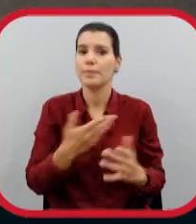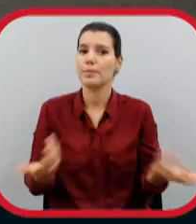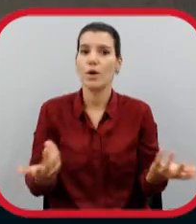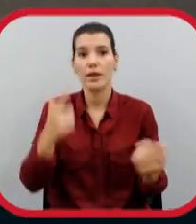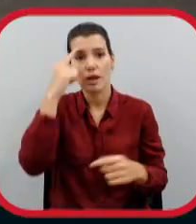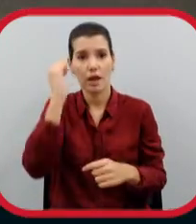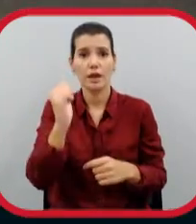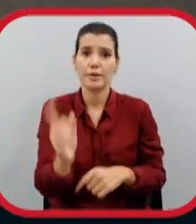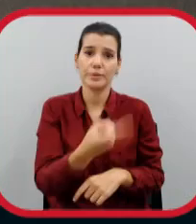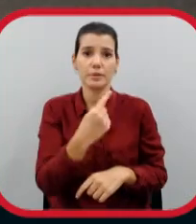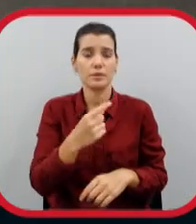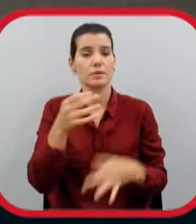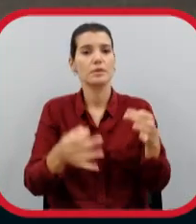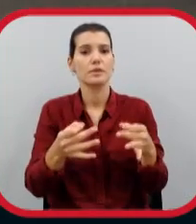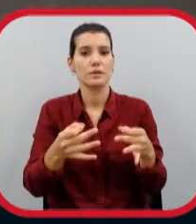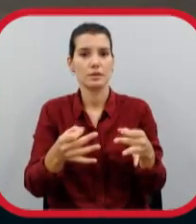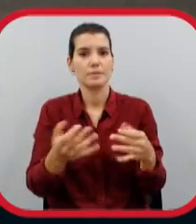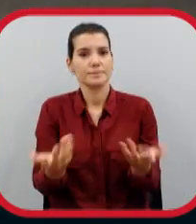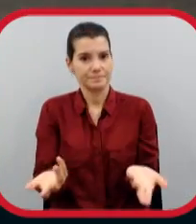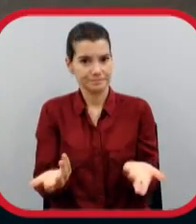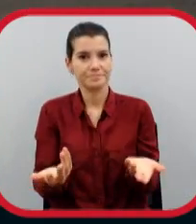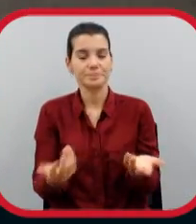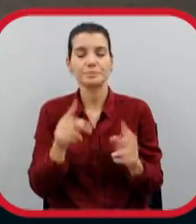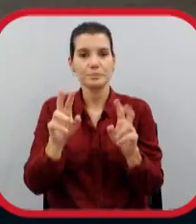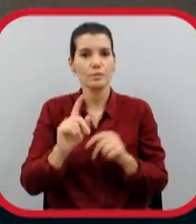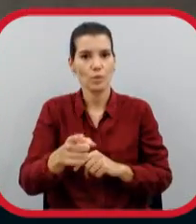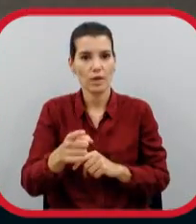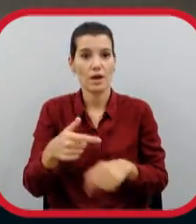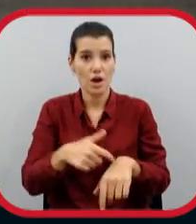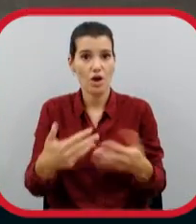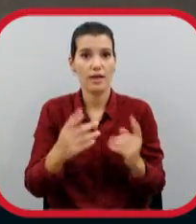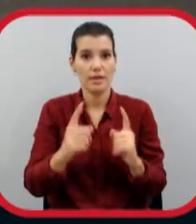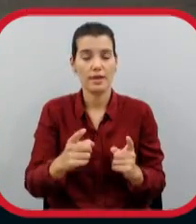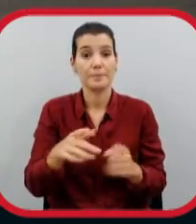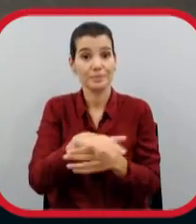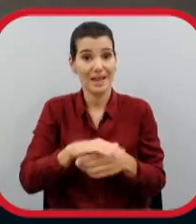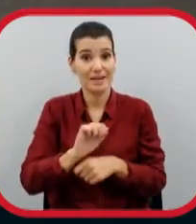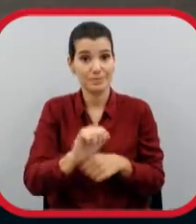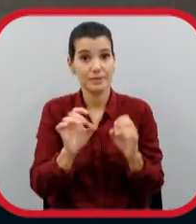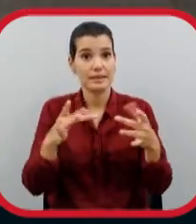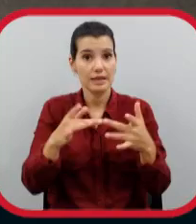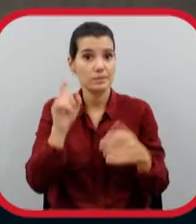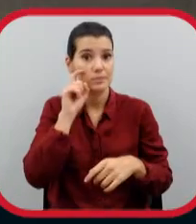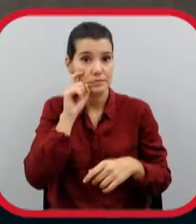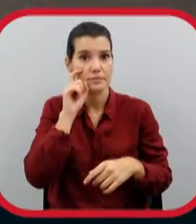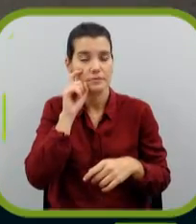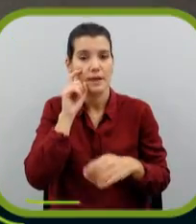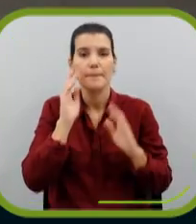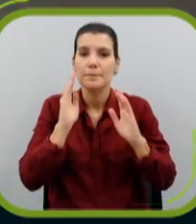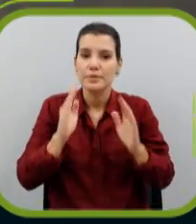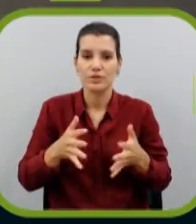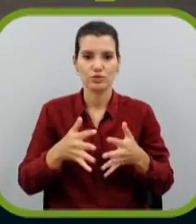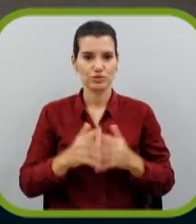pode-se pô-lo responsabilidades civis e criminais no tribunal. Portanto, a questão neste momento é que esta